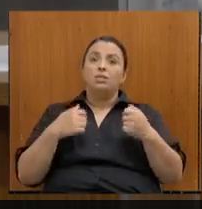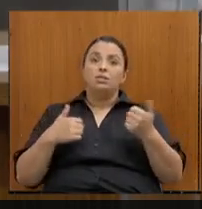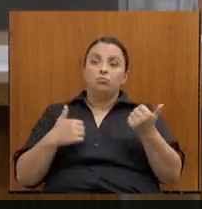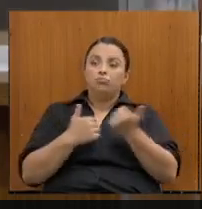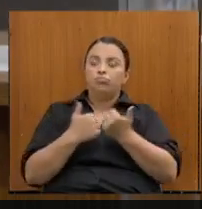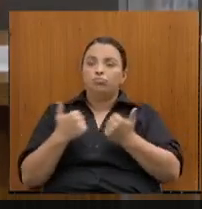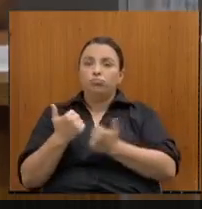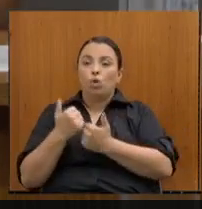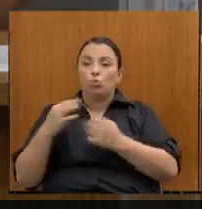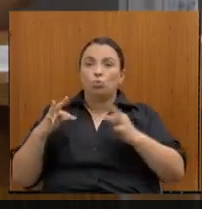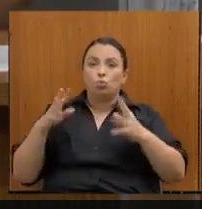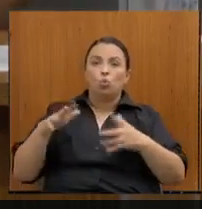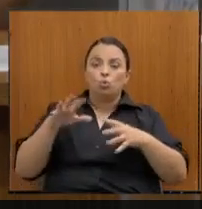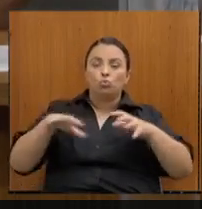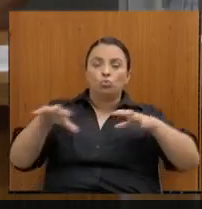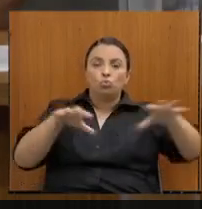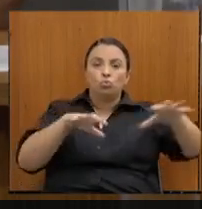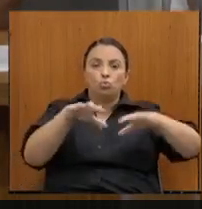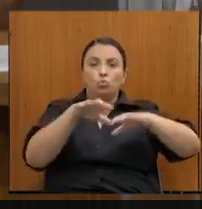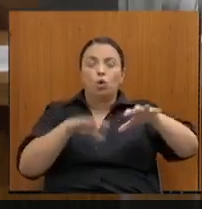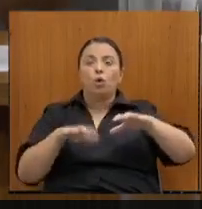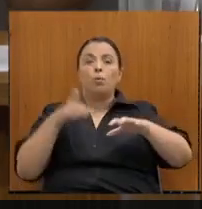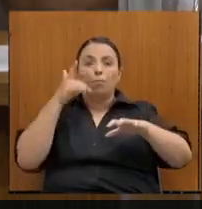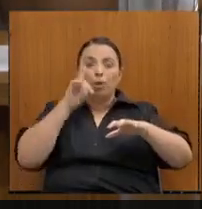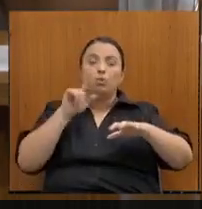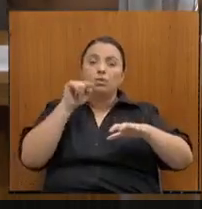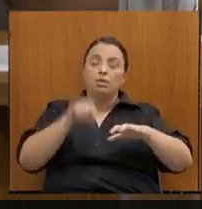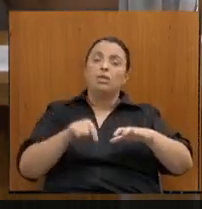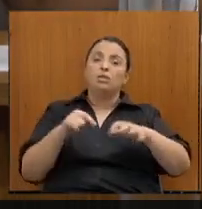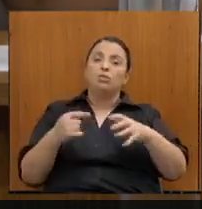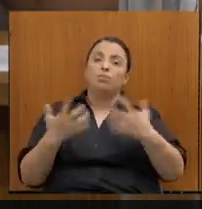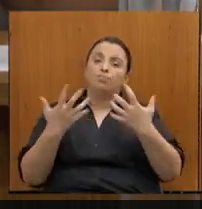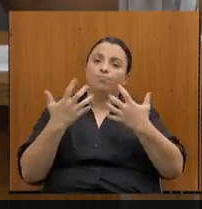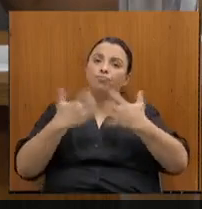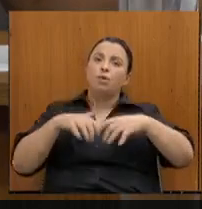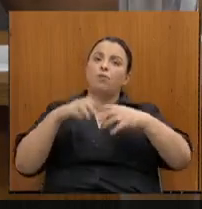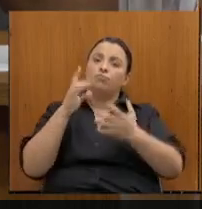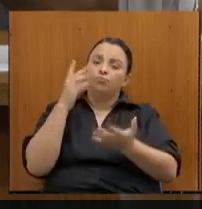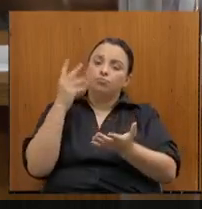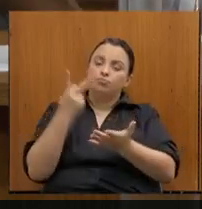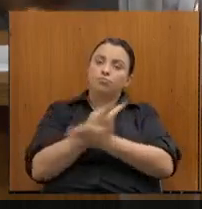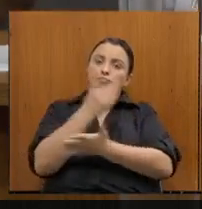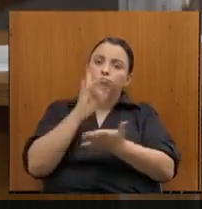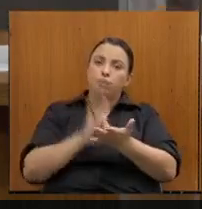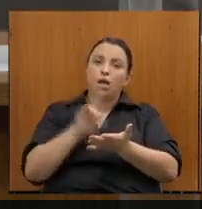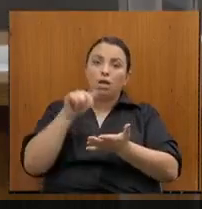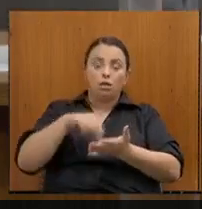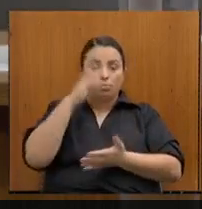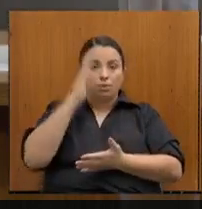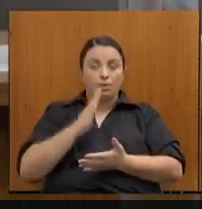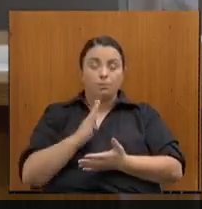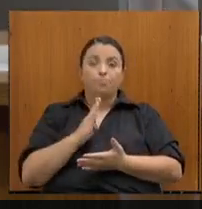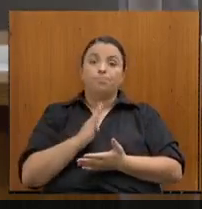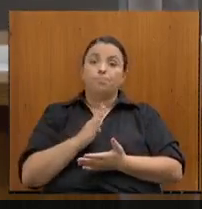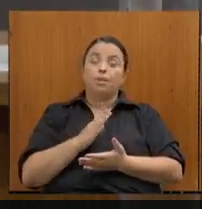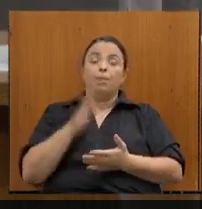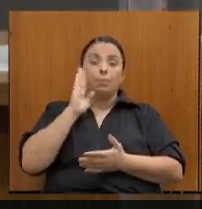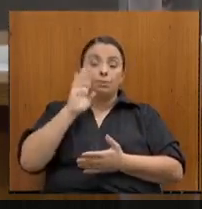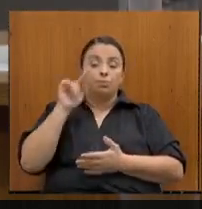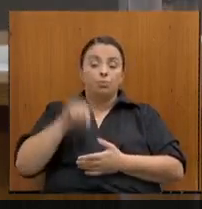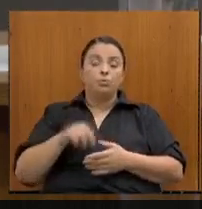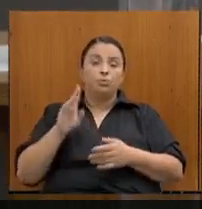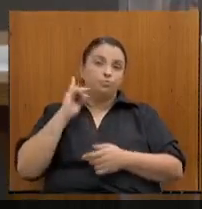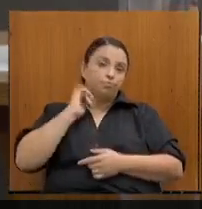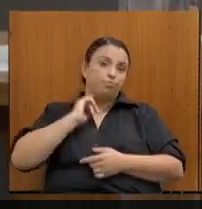de todos os órgãos para que essas plantas possam realmente ser efetivadas no Brasil e Mais especificamente aqui em Minas Gerais a gente